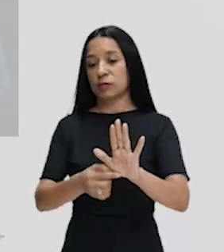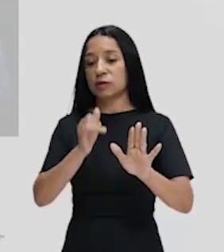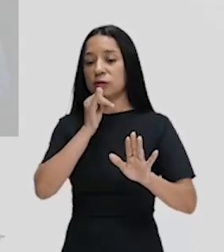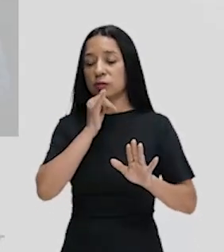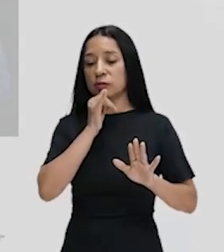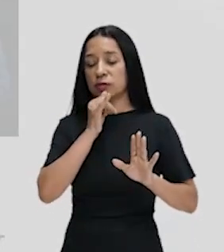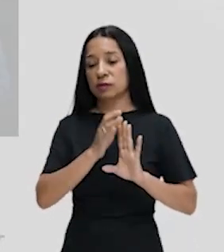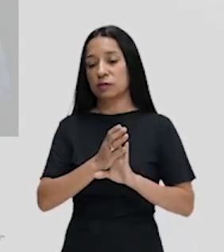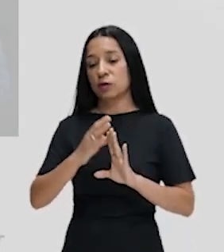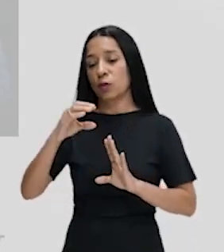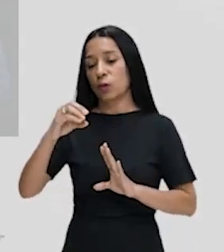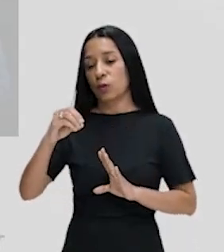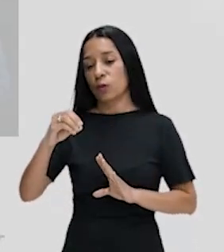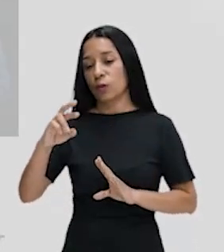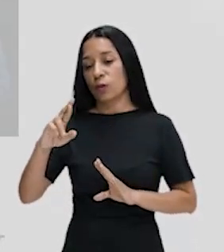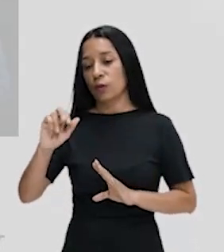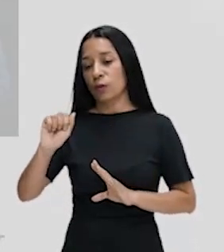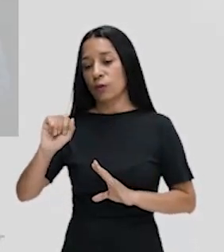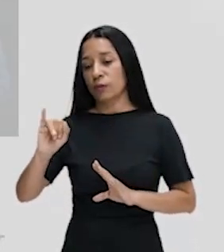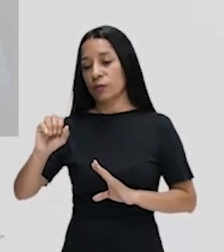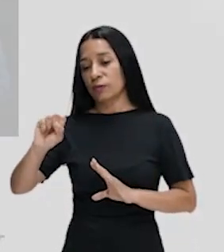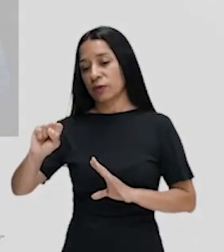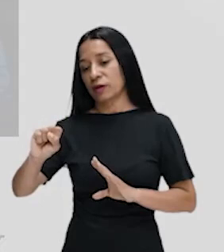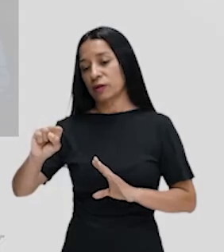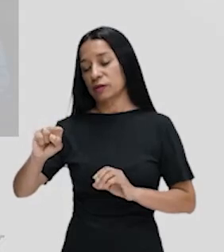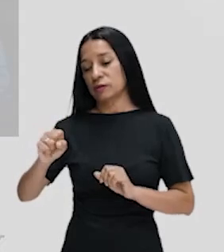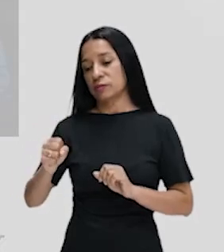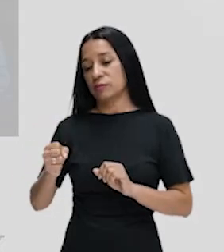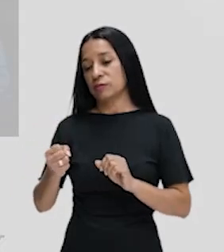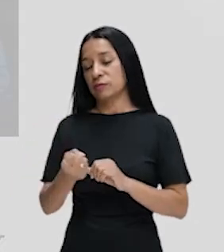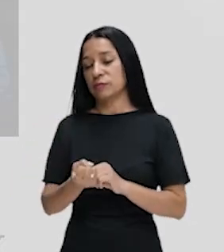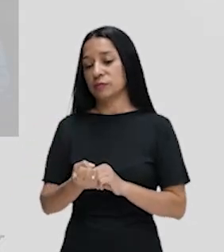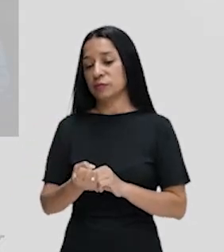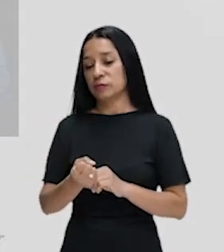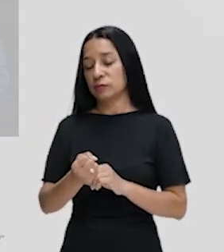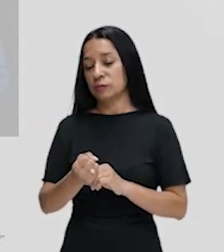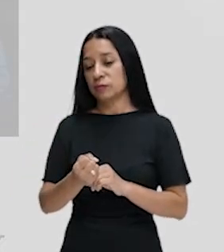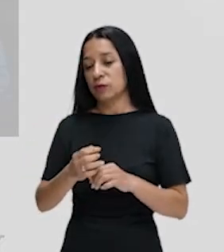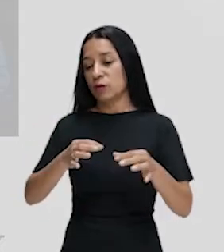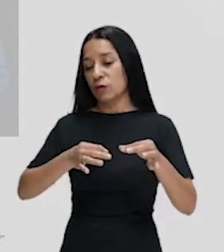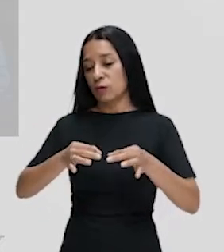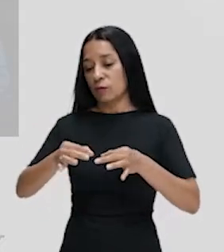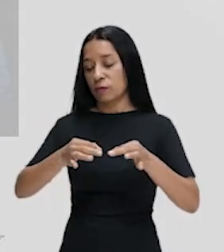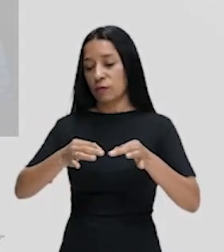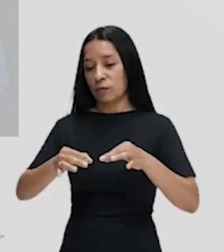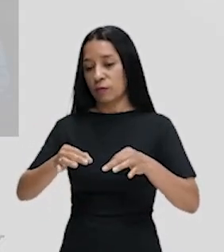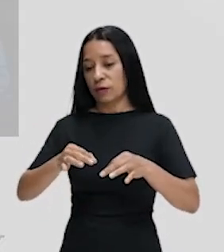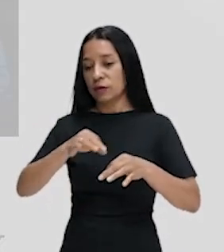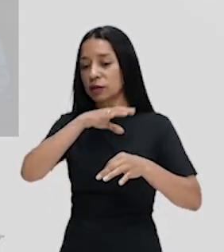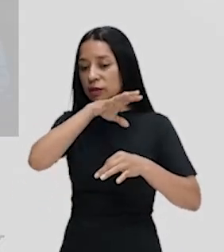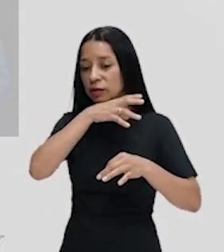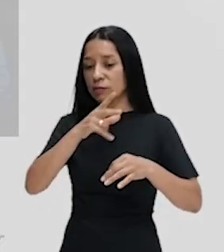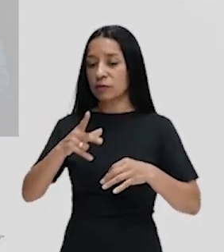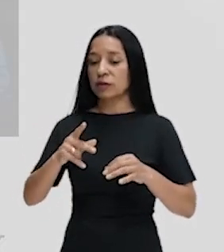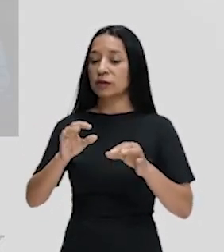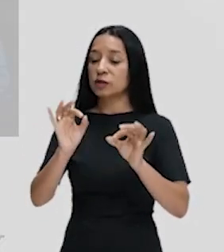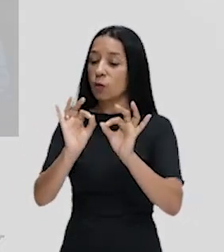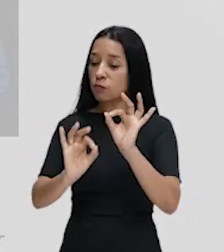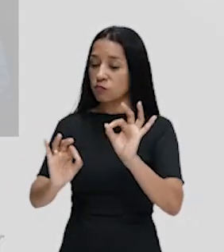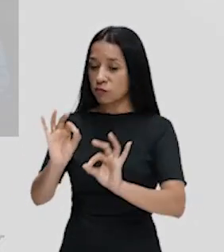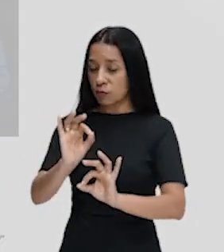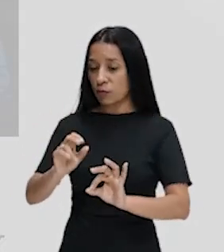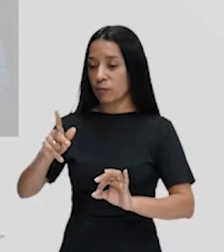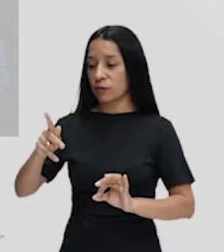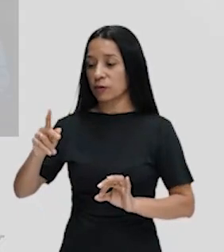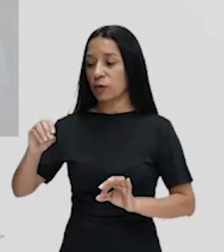também os corais, que é formado por animais da forma de pólipo. Nós vamos já